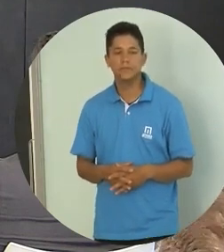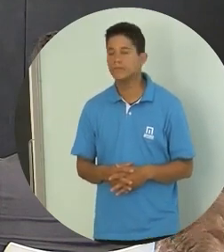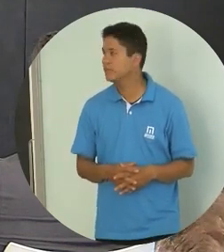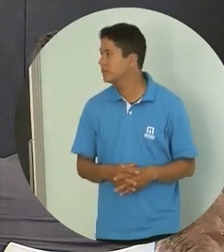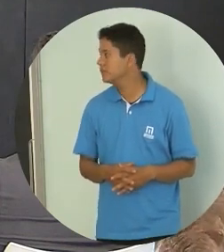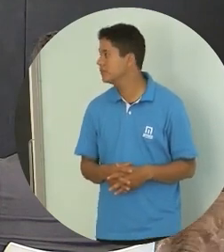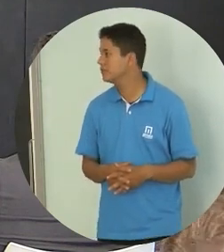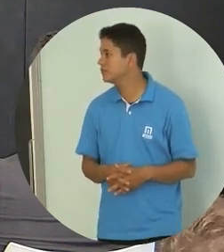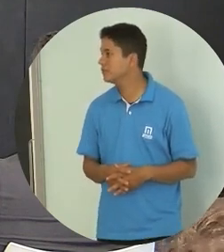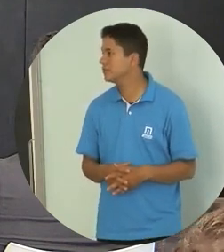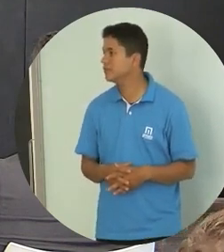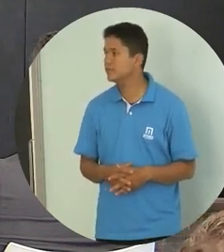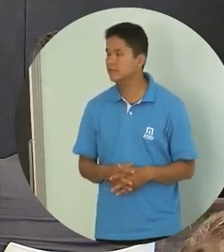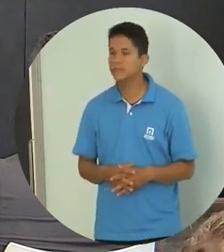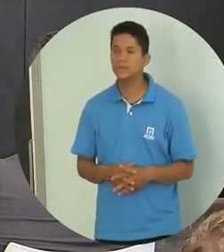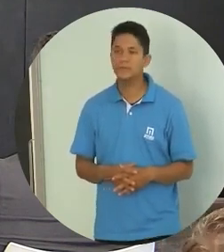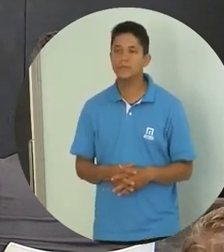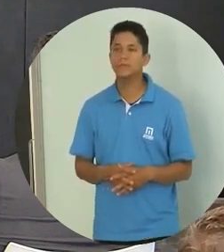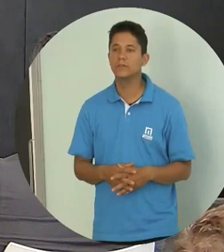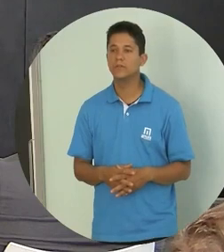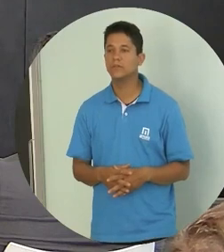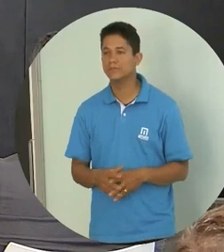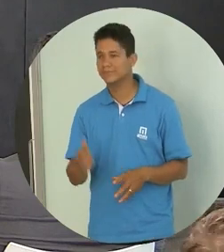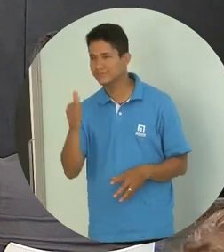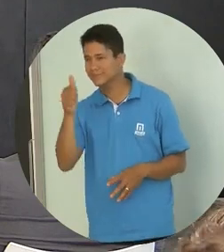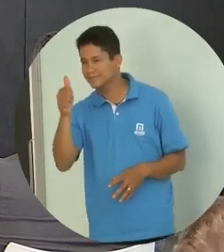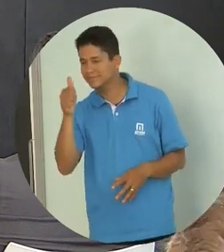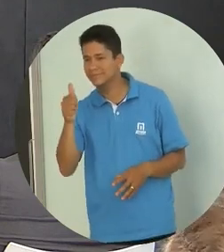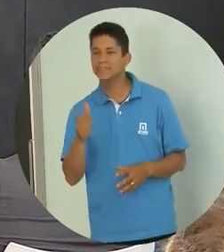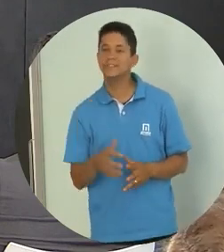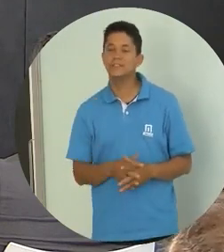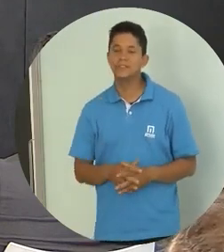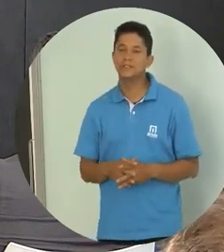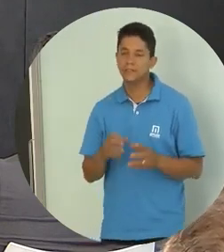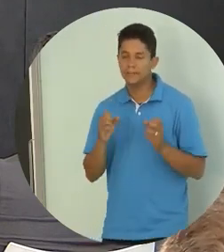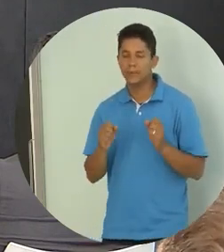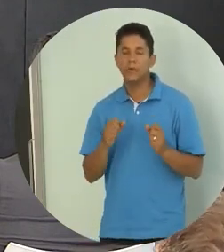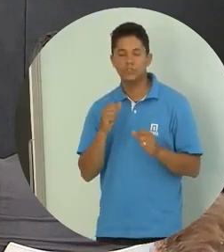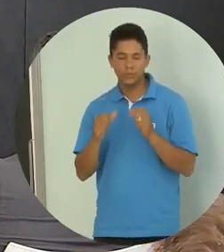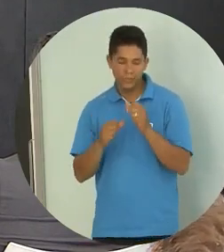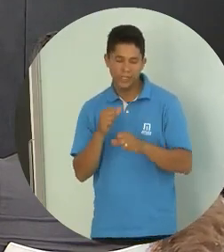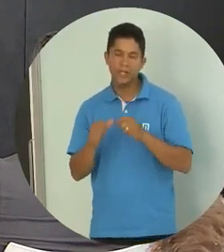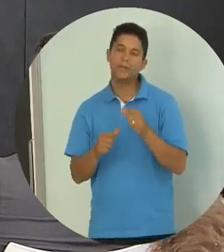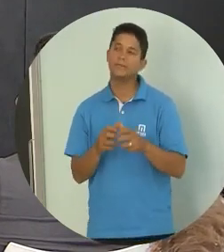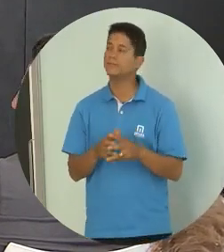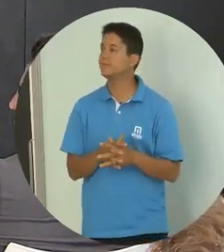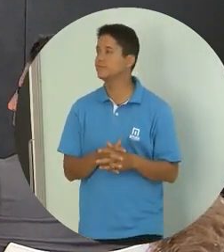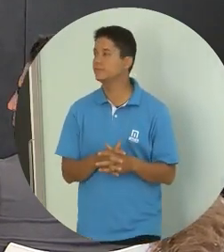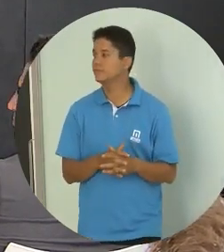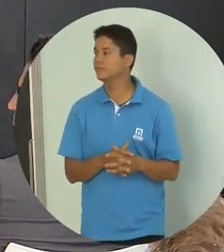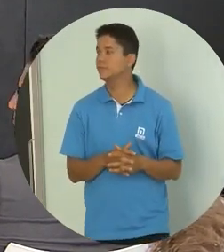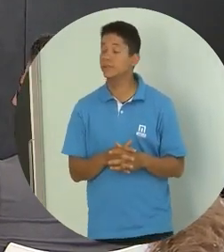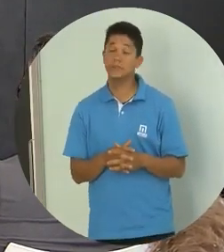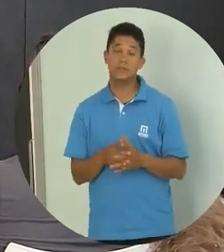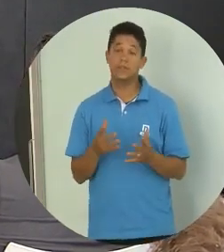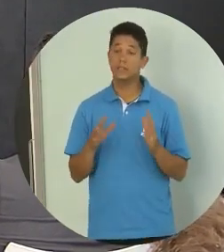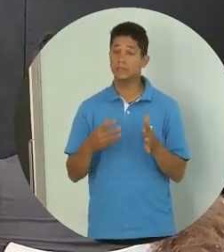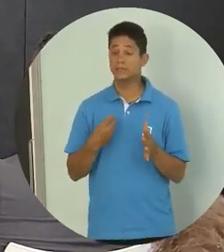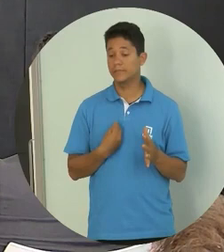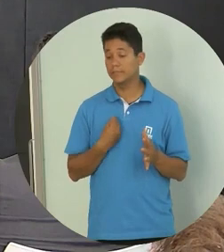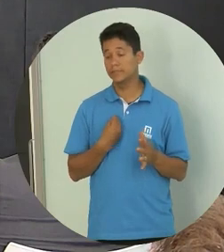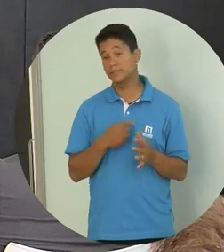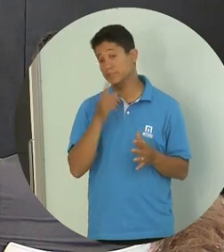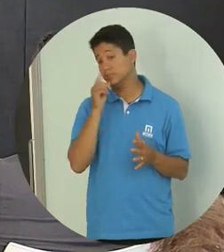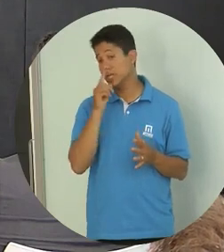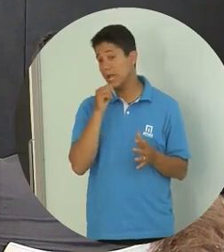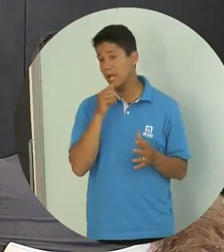Desculpa, quem... Ah, tá. Tudo bem? Pode alterar, sim, desde a presença de